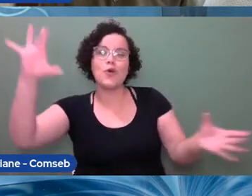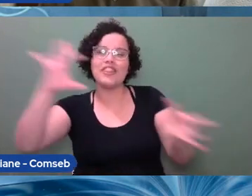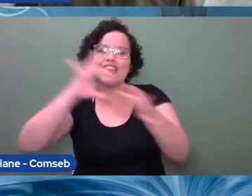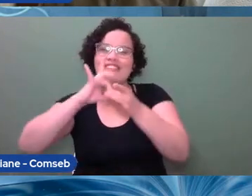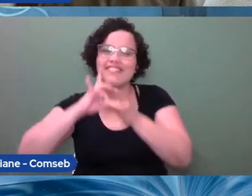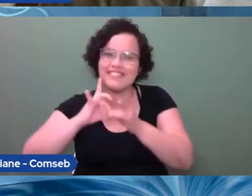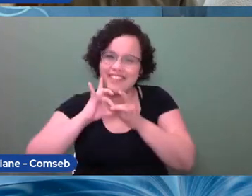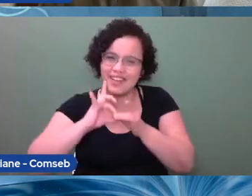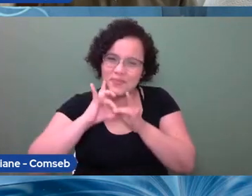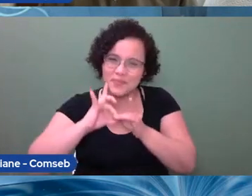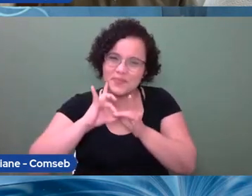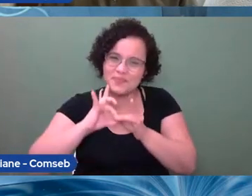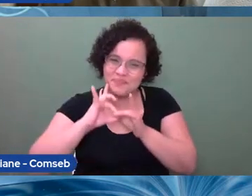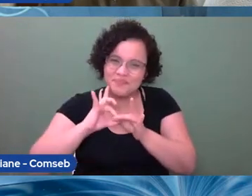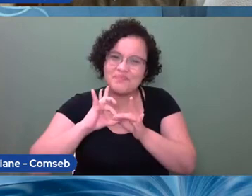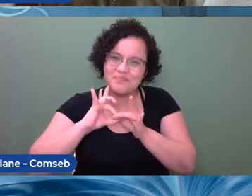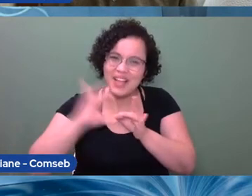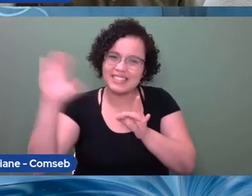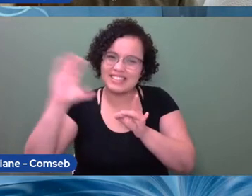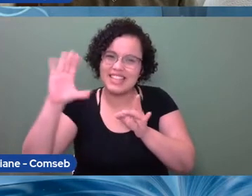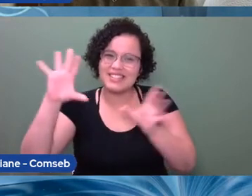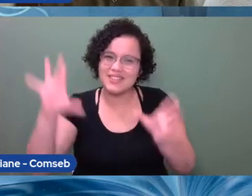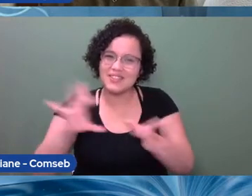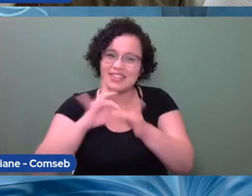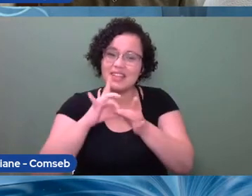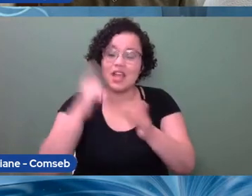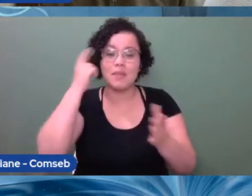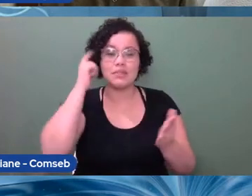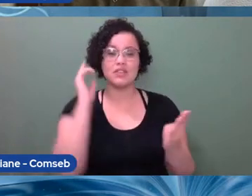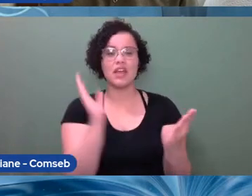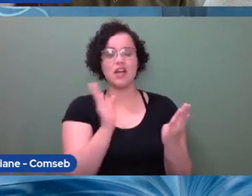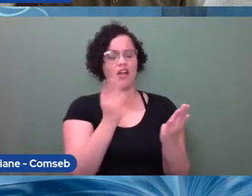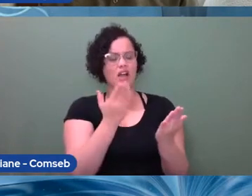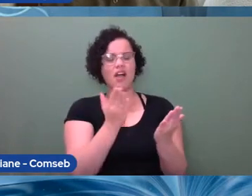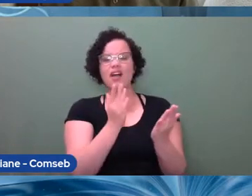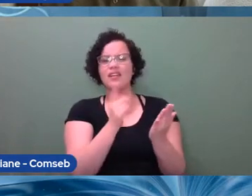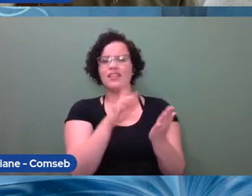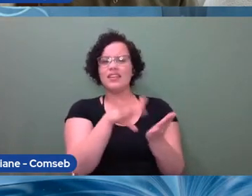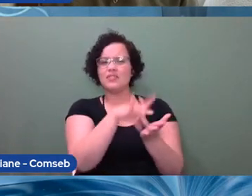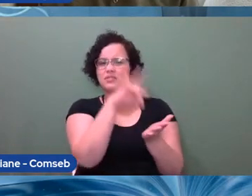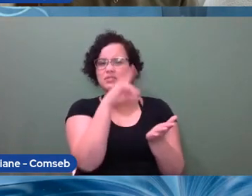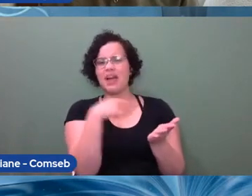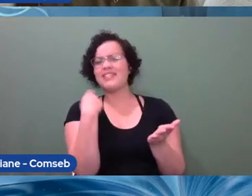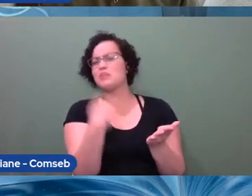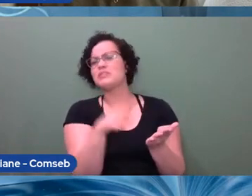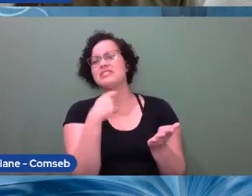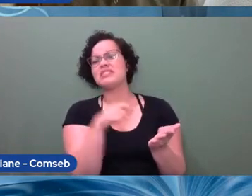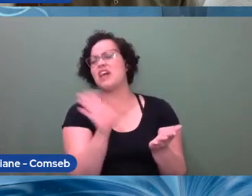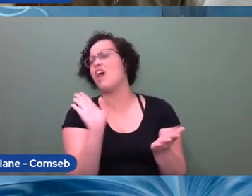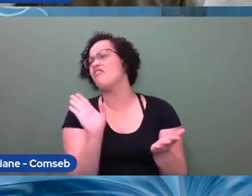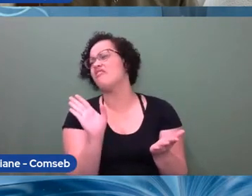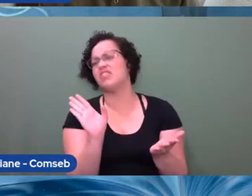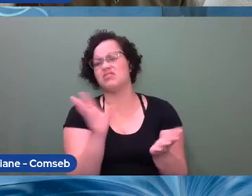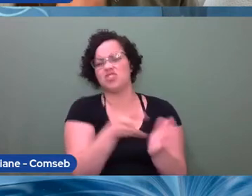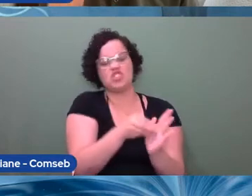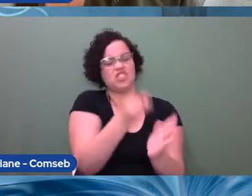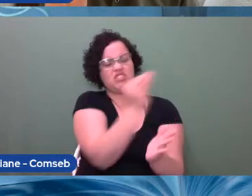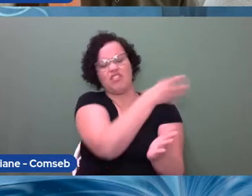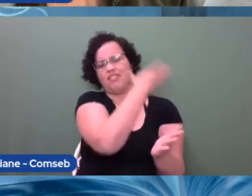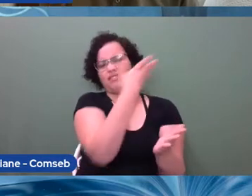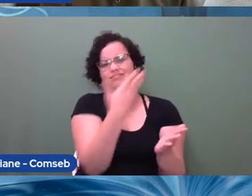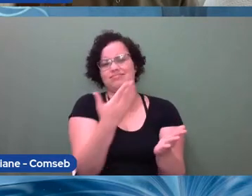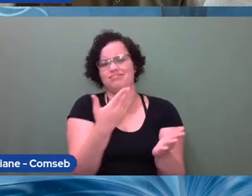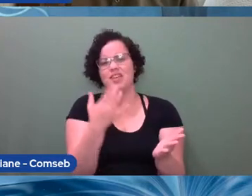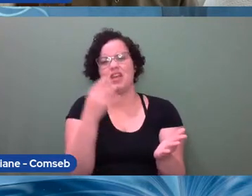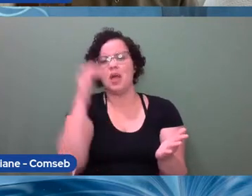acham que o Livro dos Espíritos não precisava nem ter essa primeira parte. Essa foi a razão que